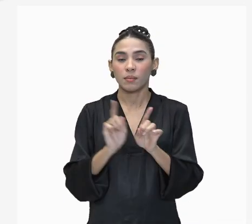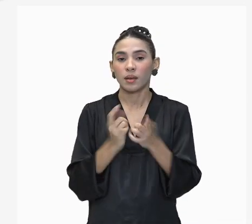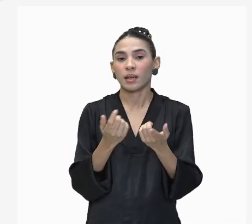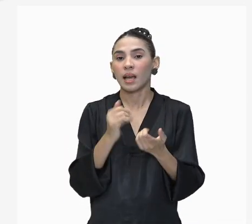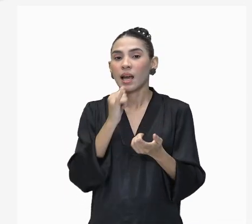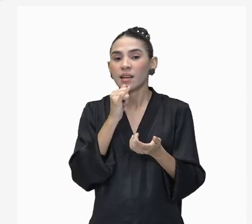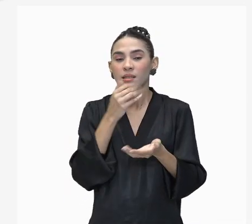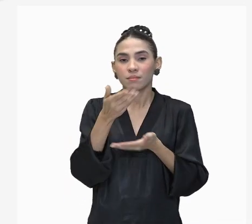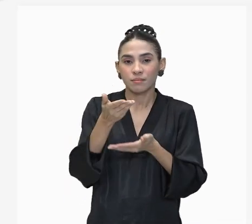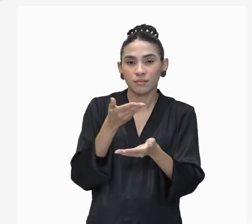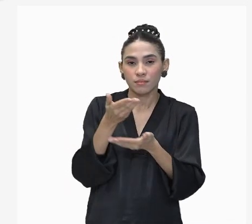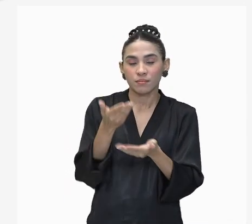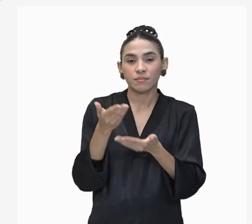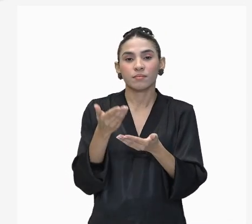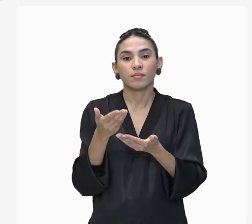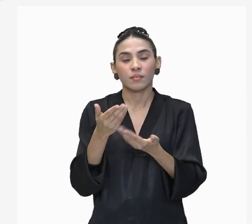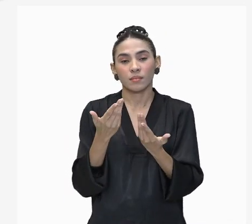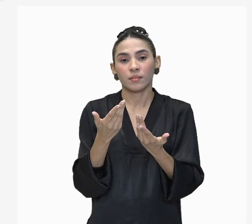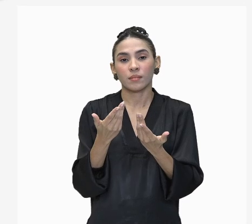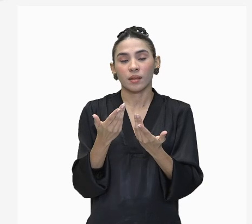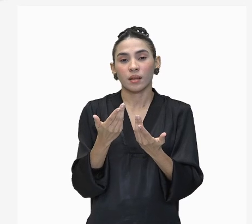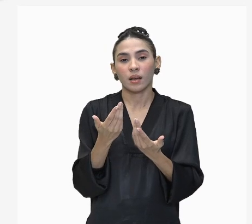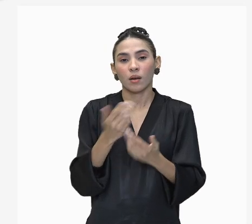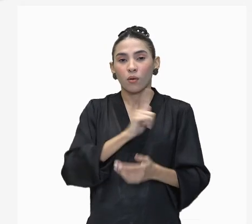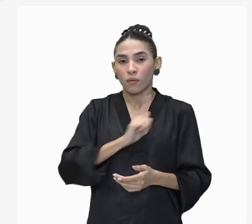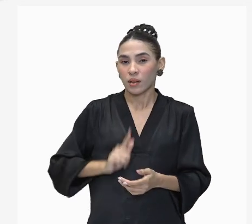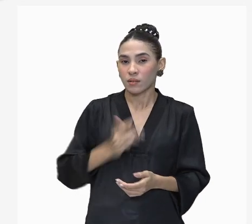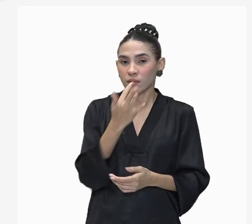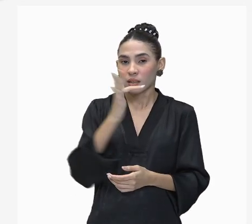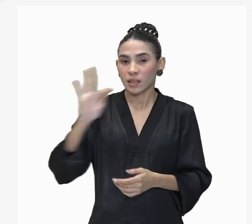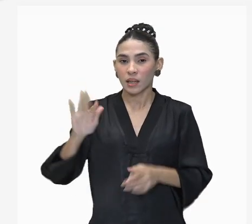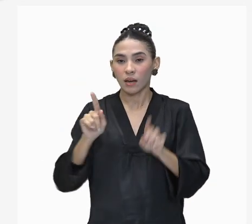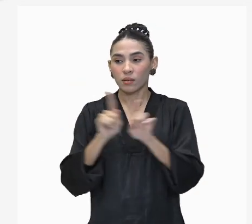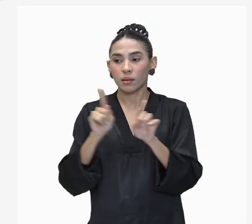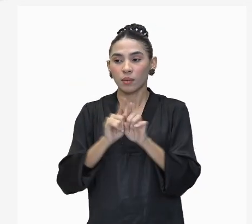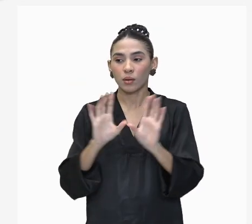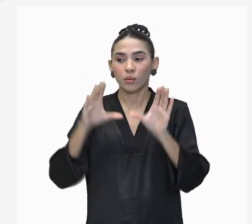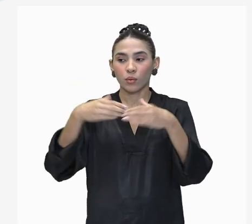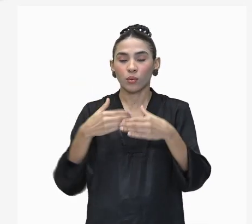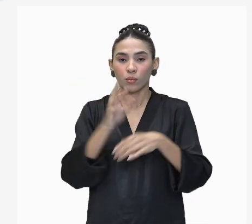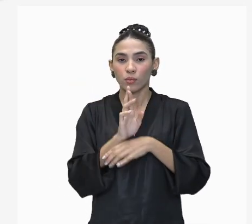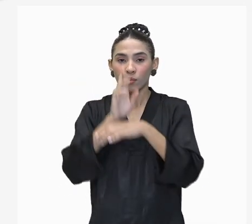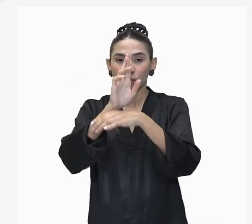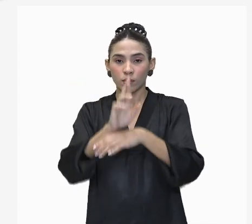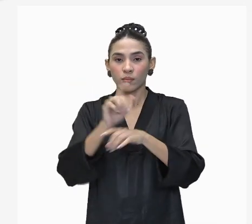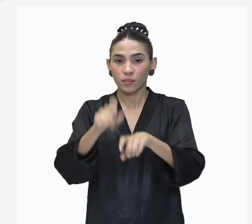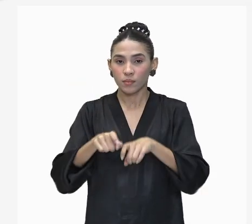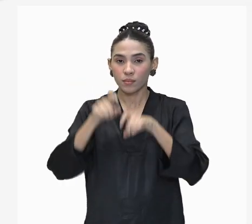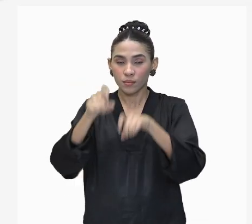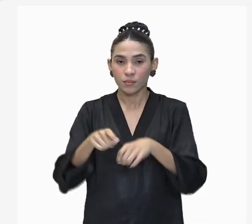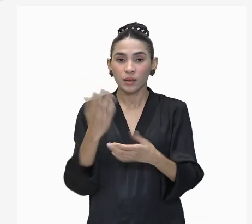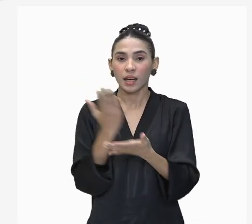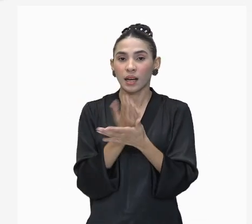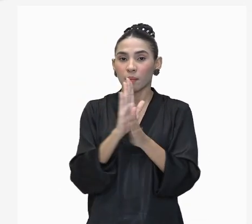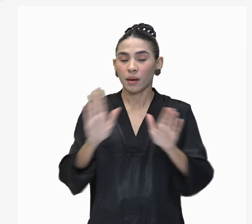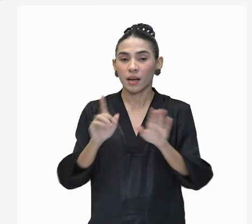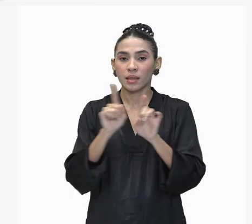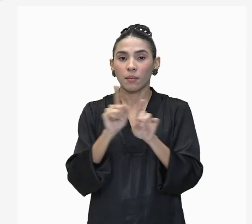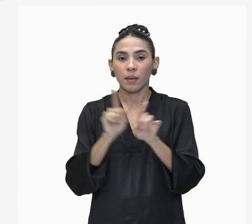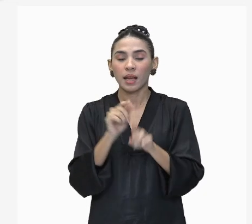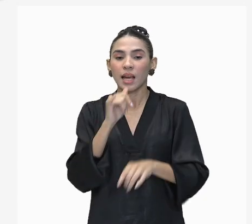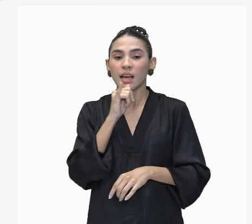favores que acontecia entre o governo federal e as oligarquias agrárias, acabar com a predominância